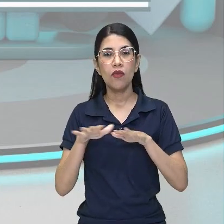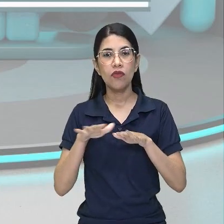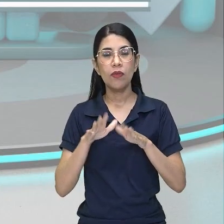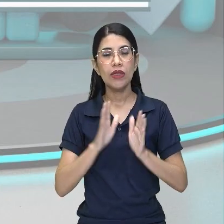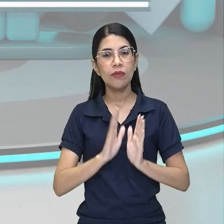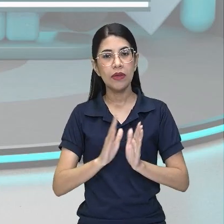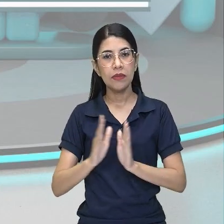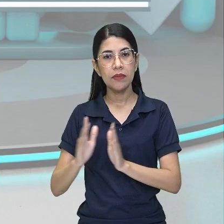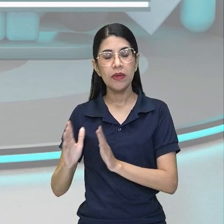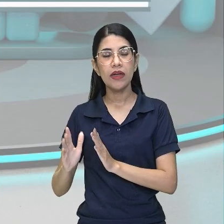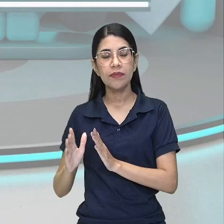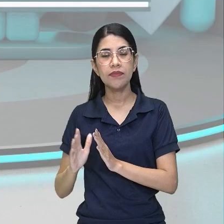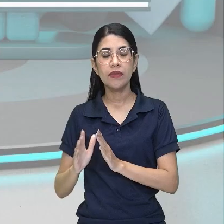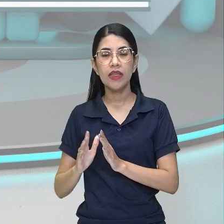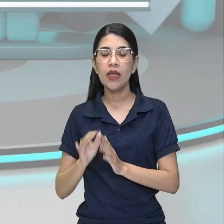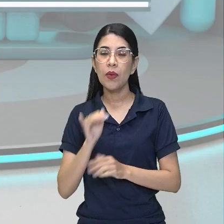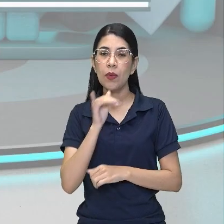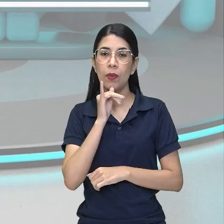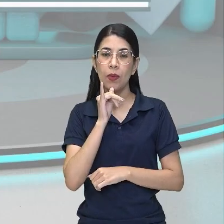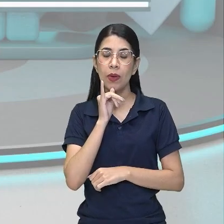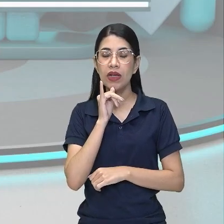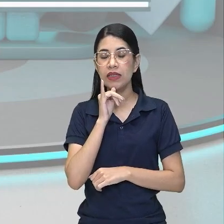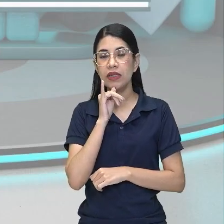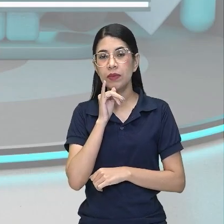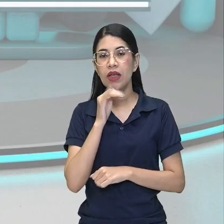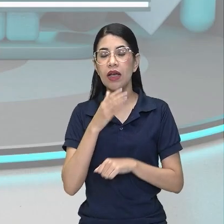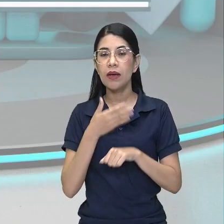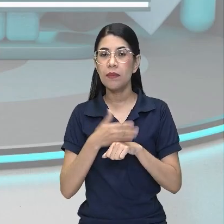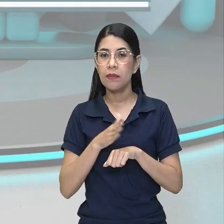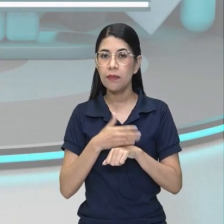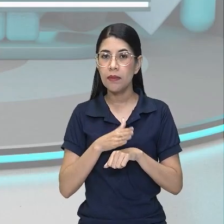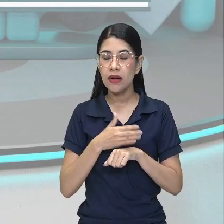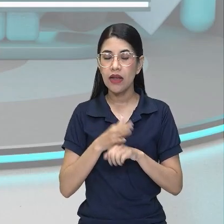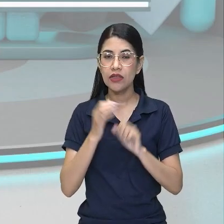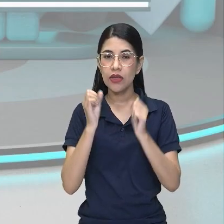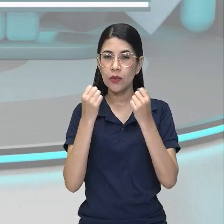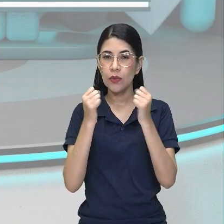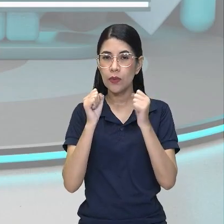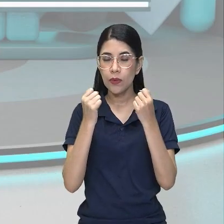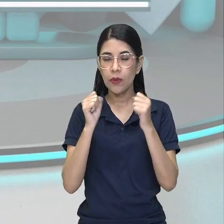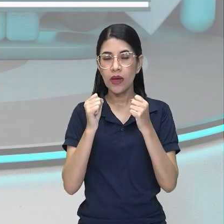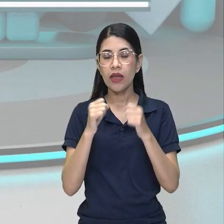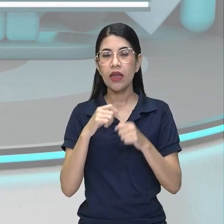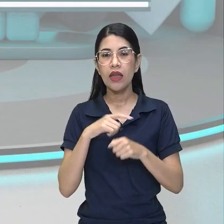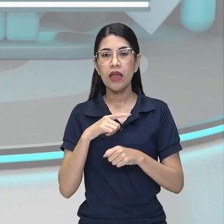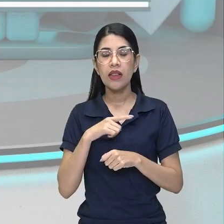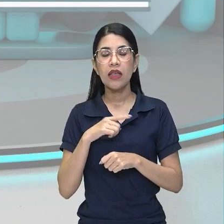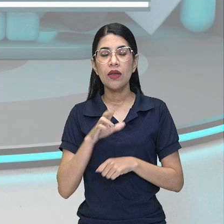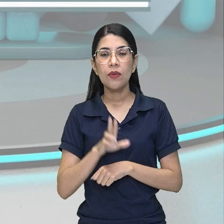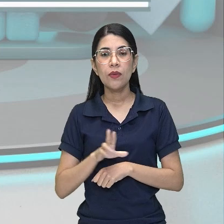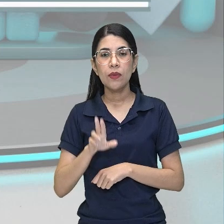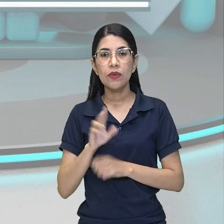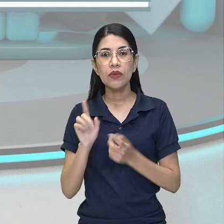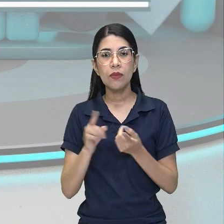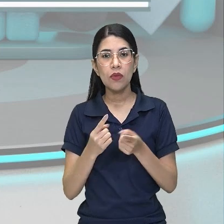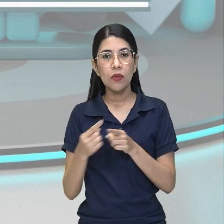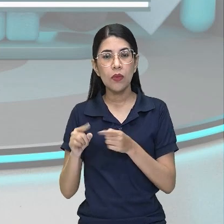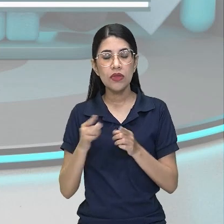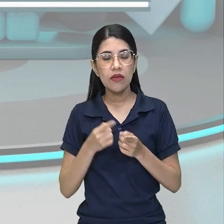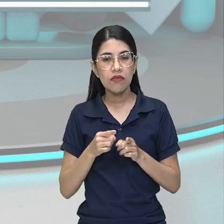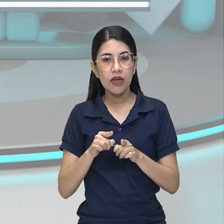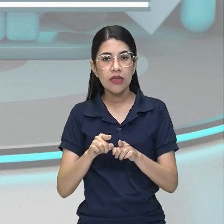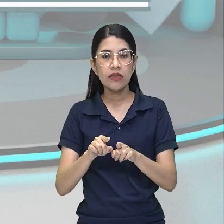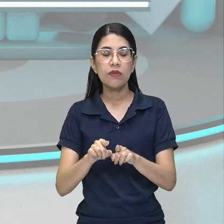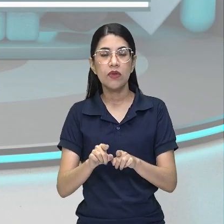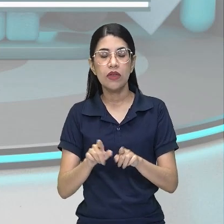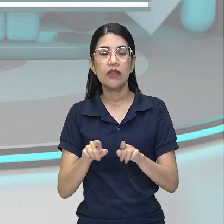gente já está falando, por exemplo, daquelas atividades, daquelas ginásticas que são feitas com a utilização da música, né? Então,